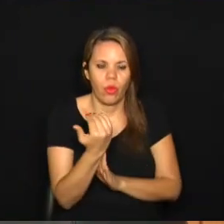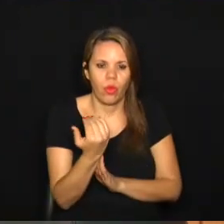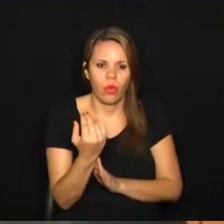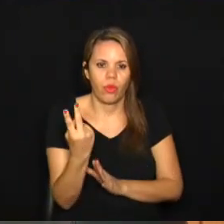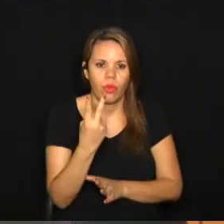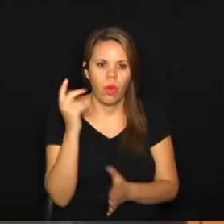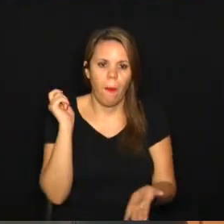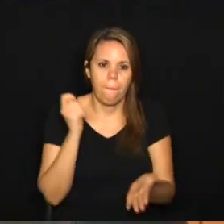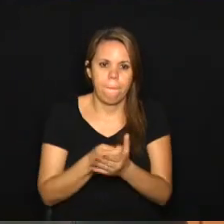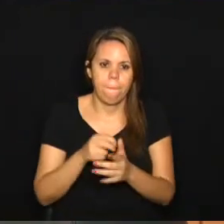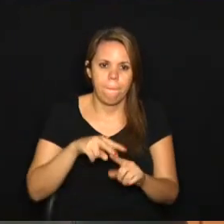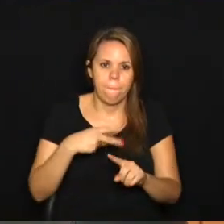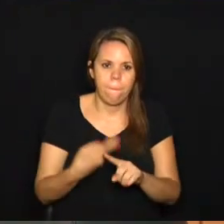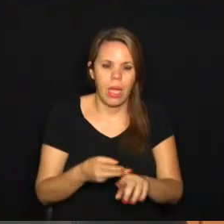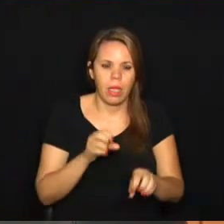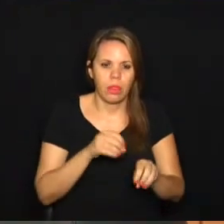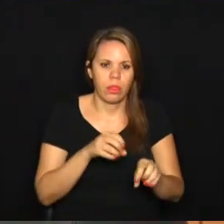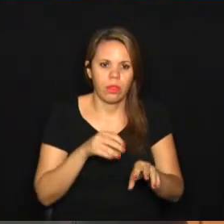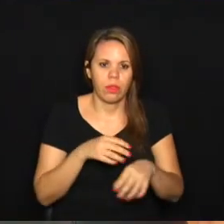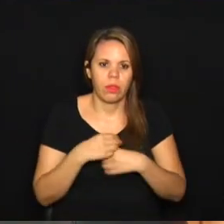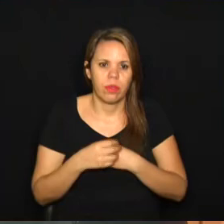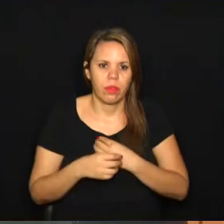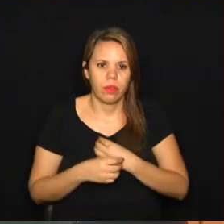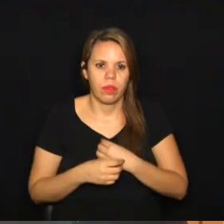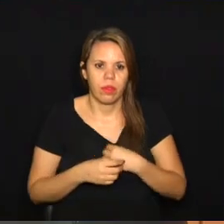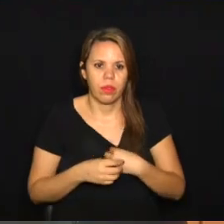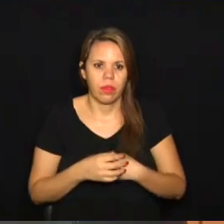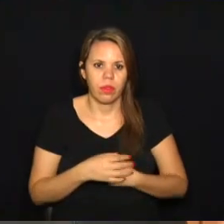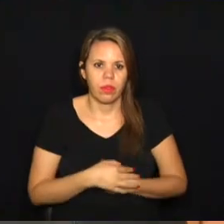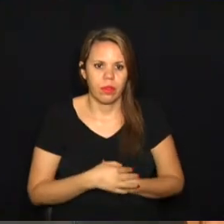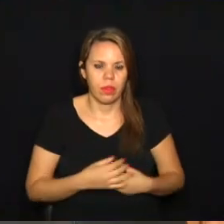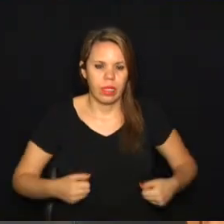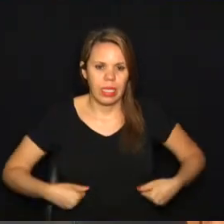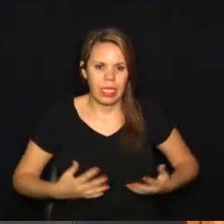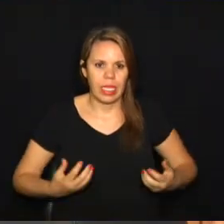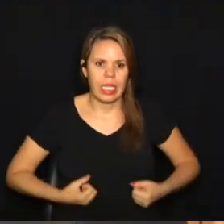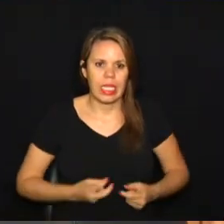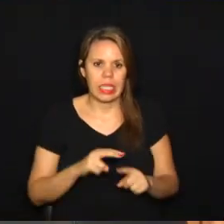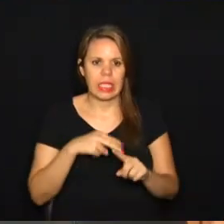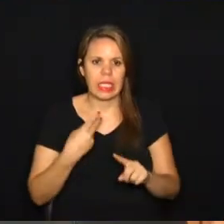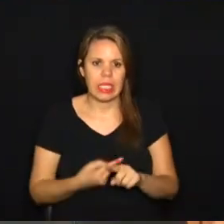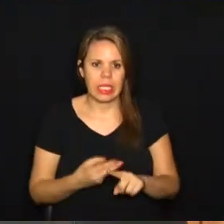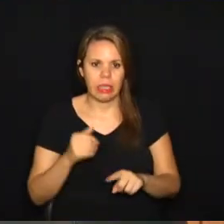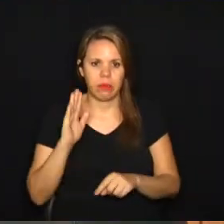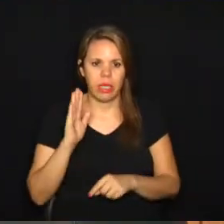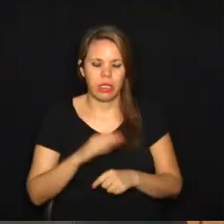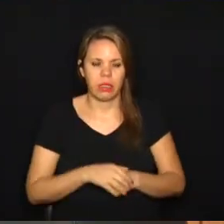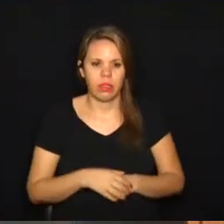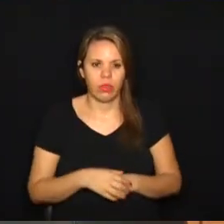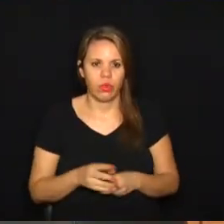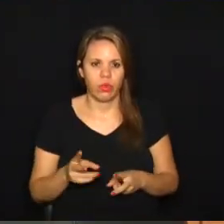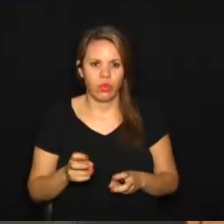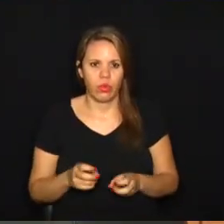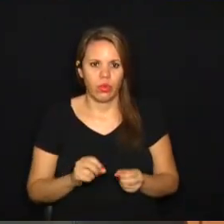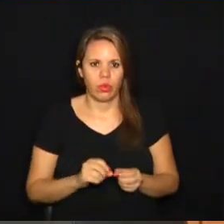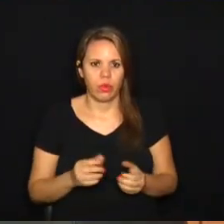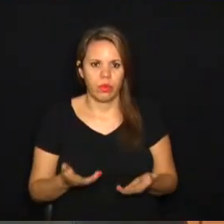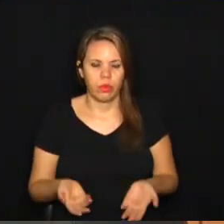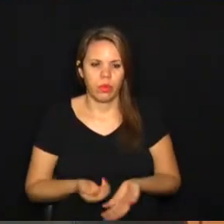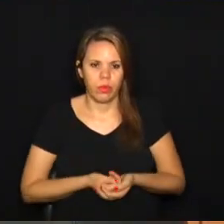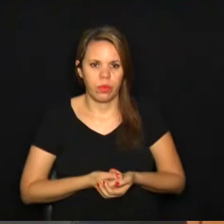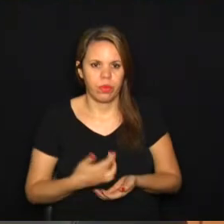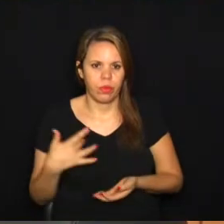com educação. Sim. É que como gastamos bem a mais do que o previsto com